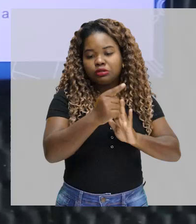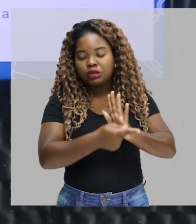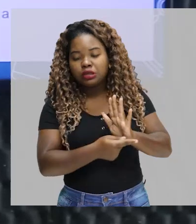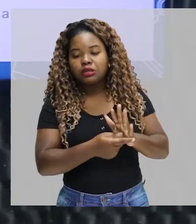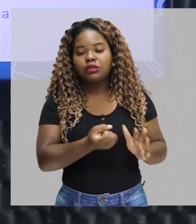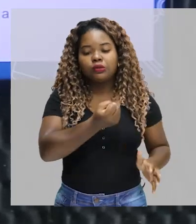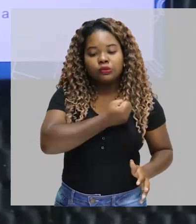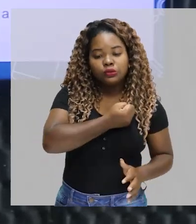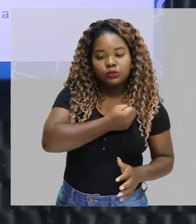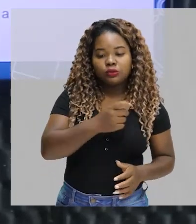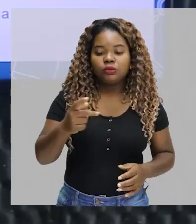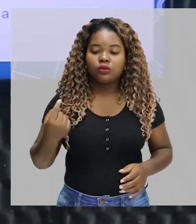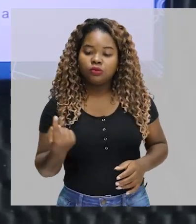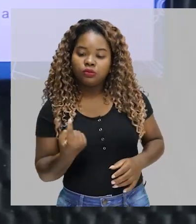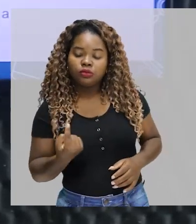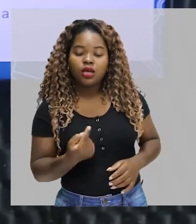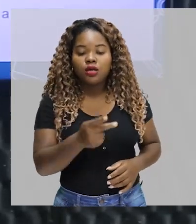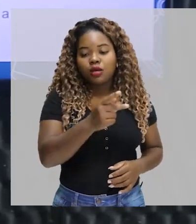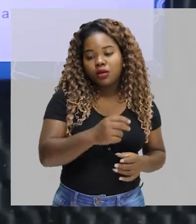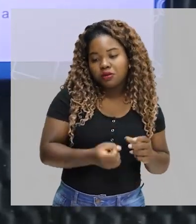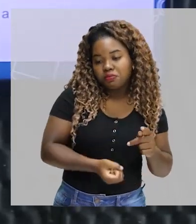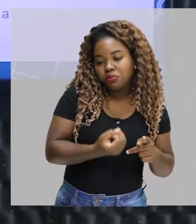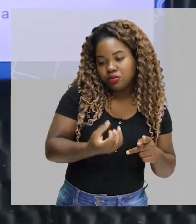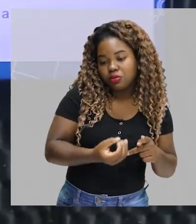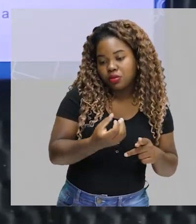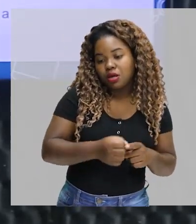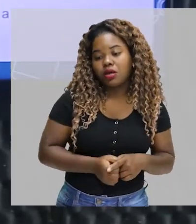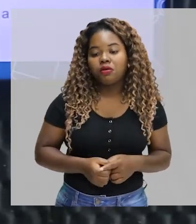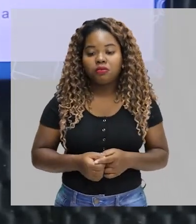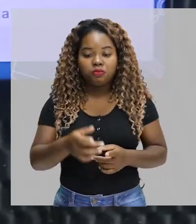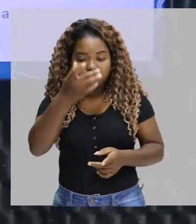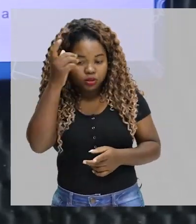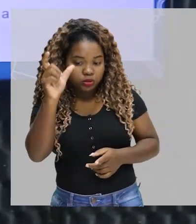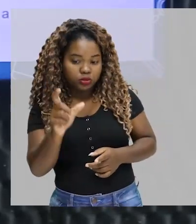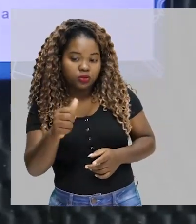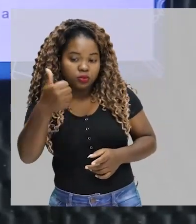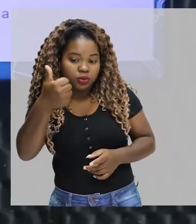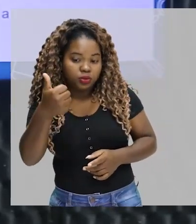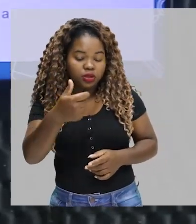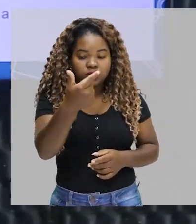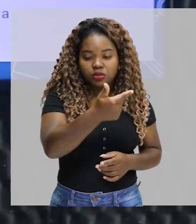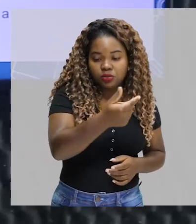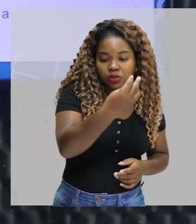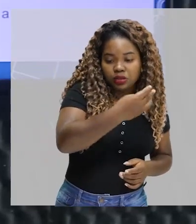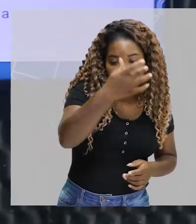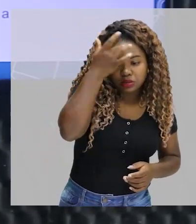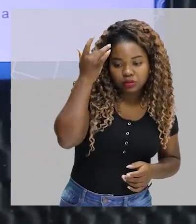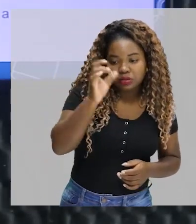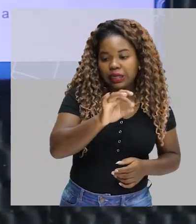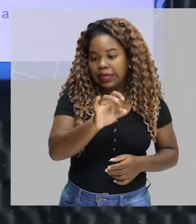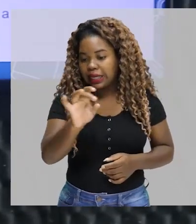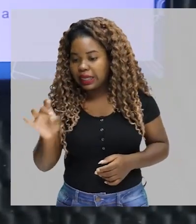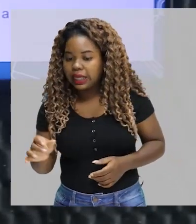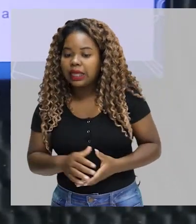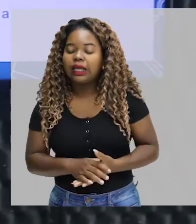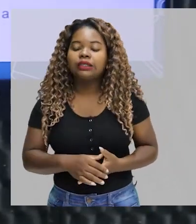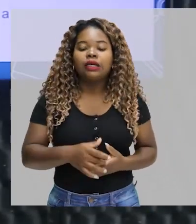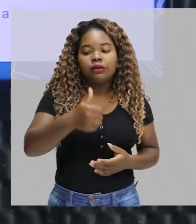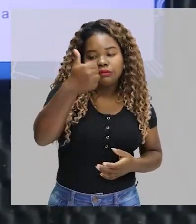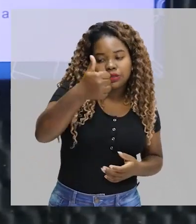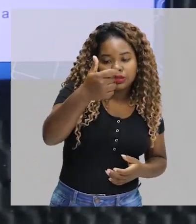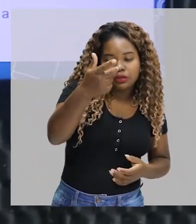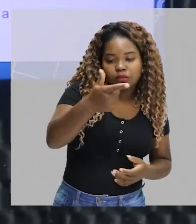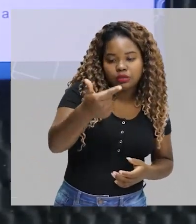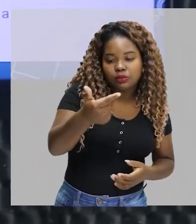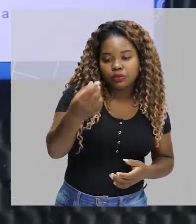números, casos ou pessoas às quais ele se refere. O que isso quer dizer? Cada pessoa do discurso